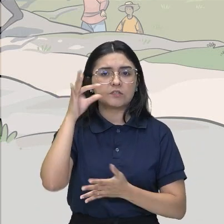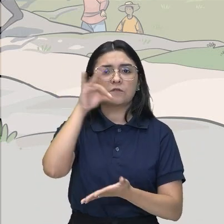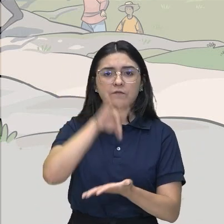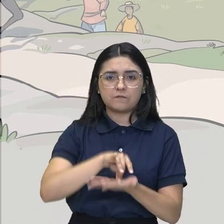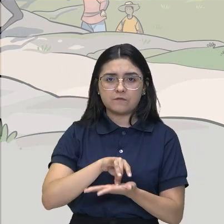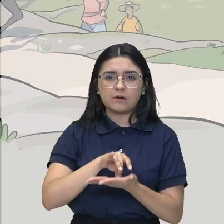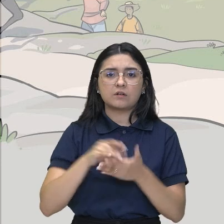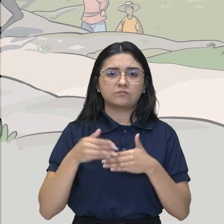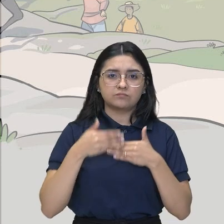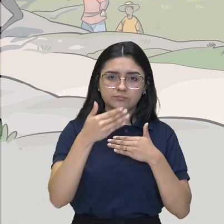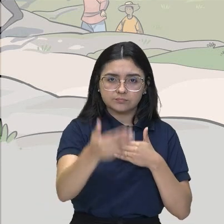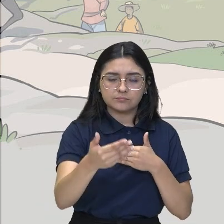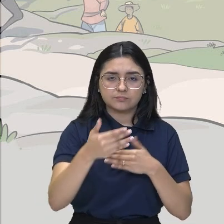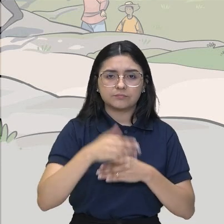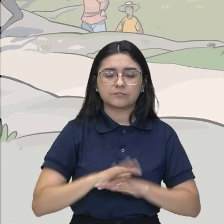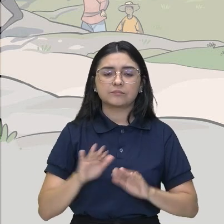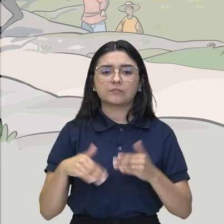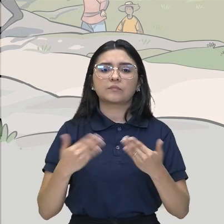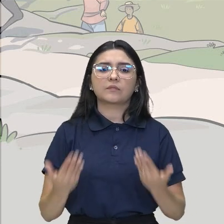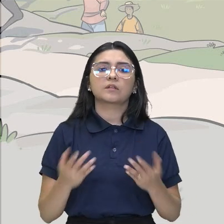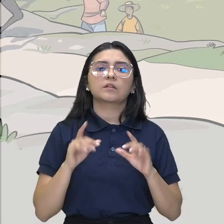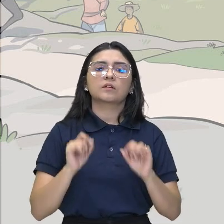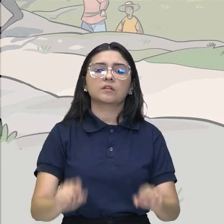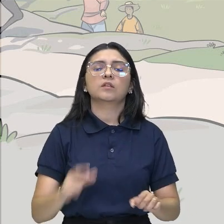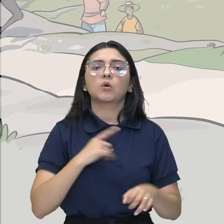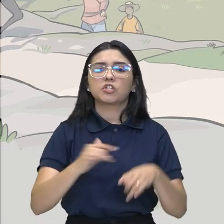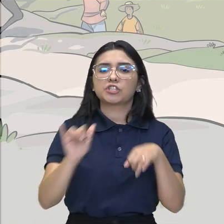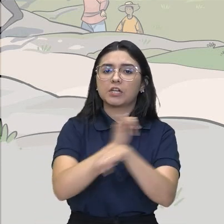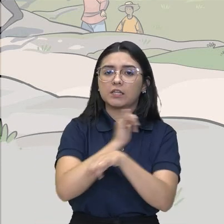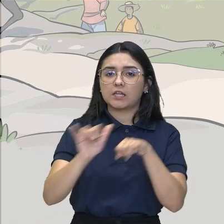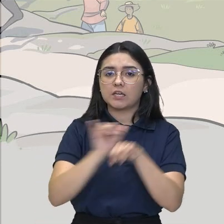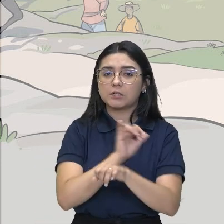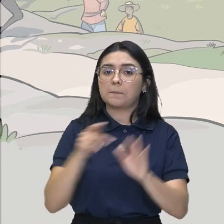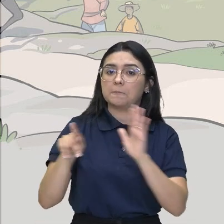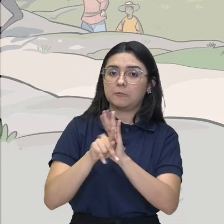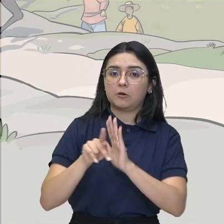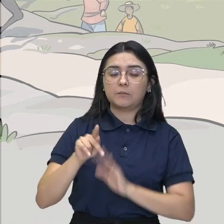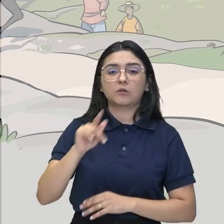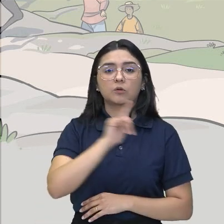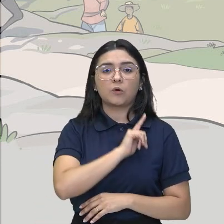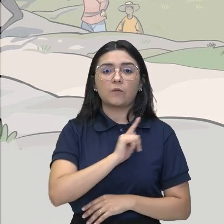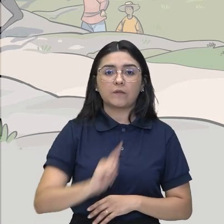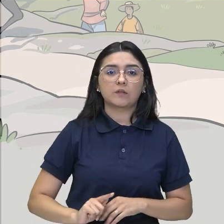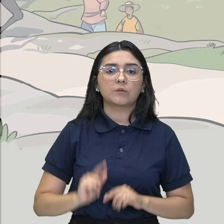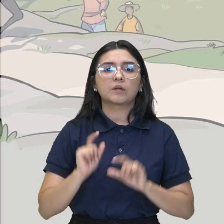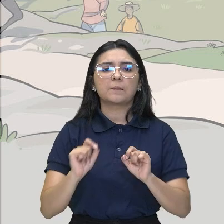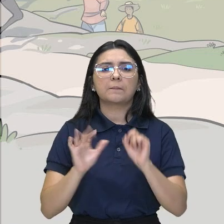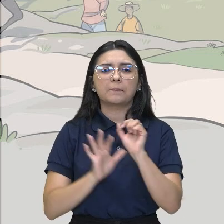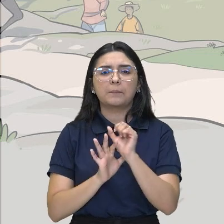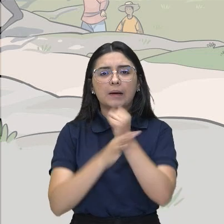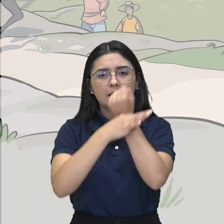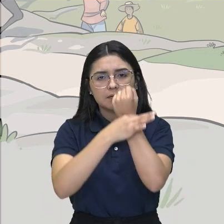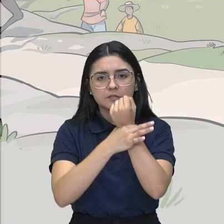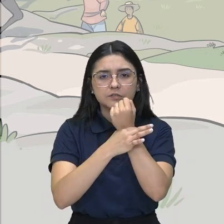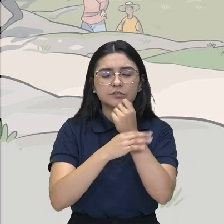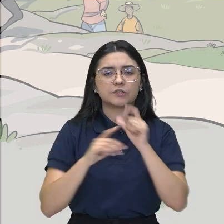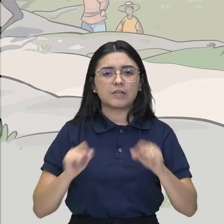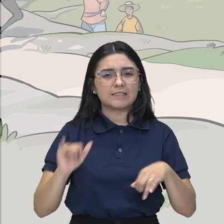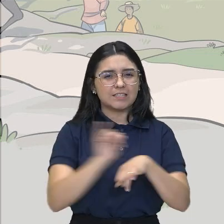ou mais tarde. O mecanismo de governo, basicamente, estava ali para garantir que esses